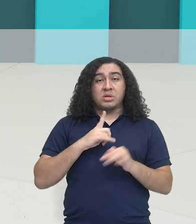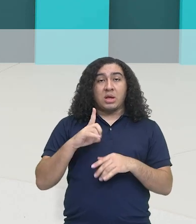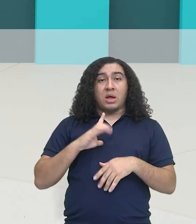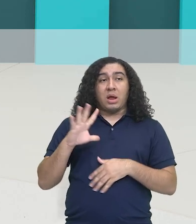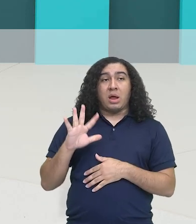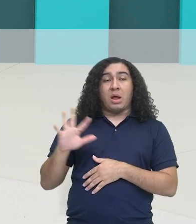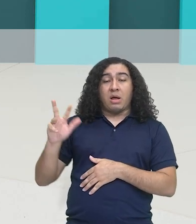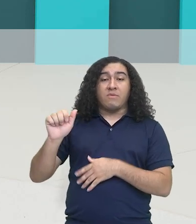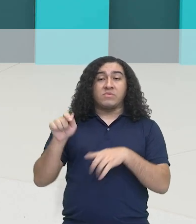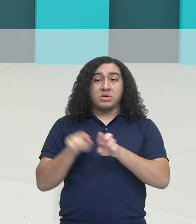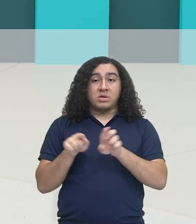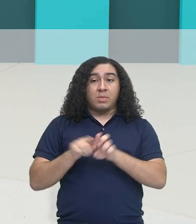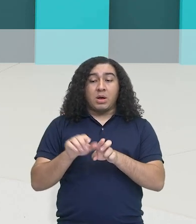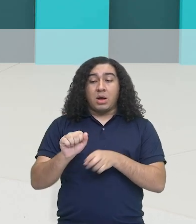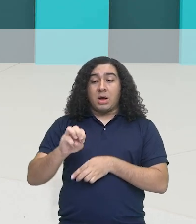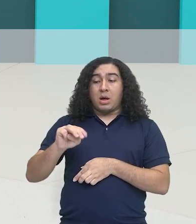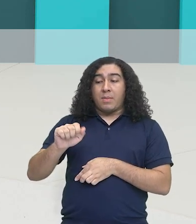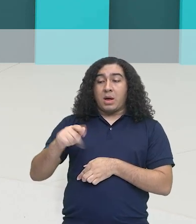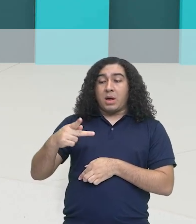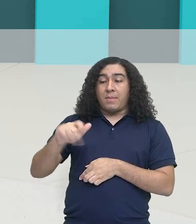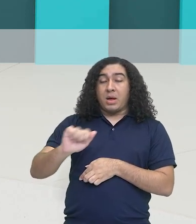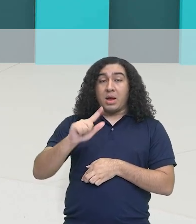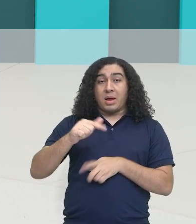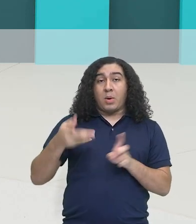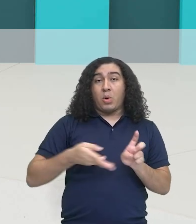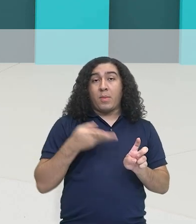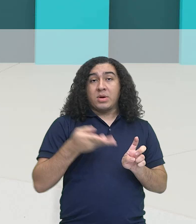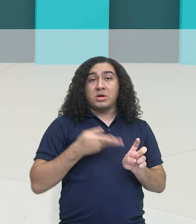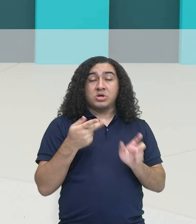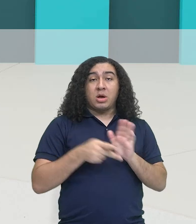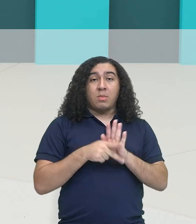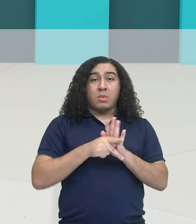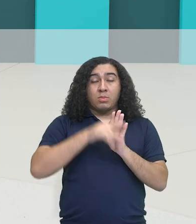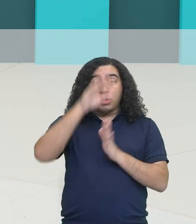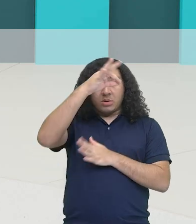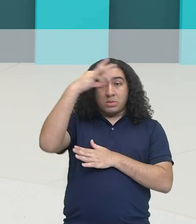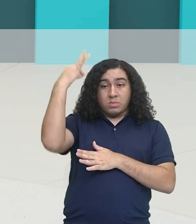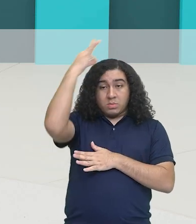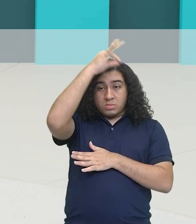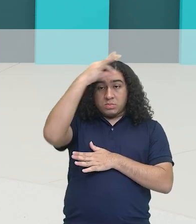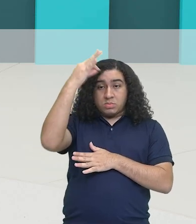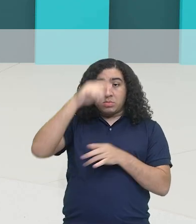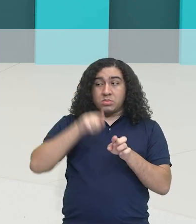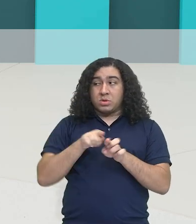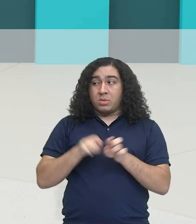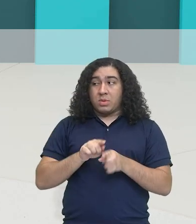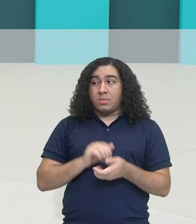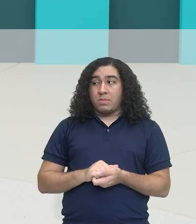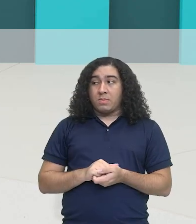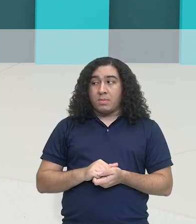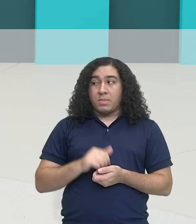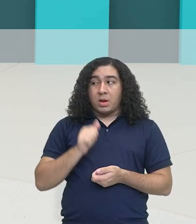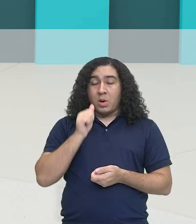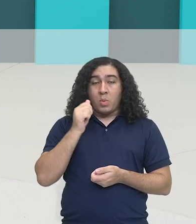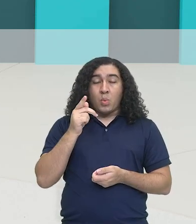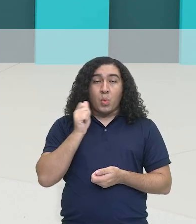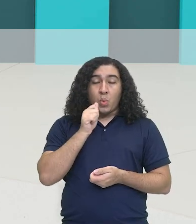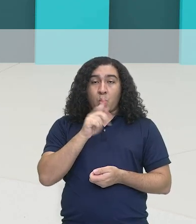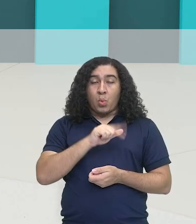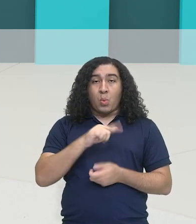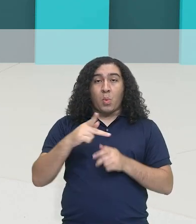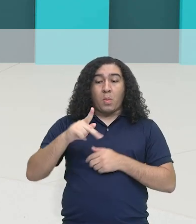vai consistir em homenagear o Divino Espírito Santo e também a Santíssima Trindade em duas